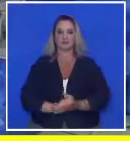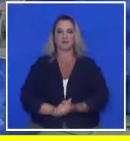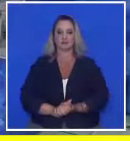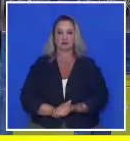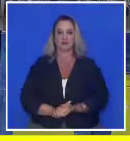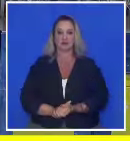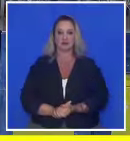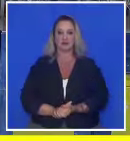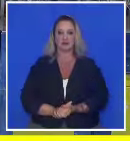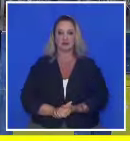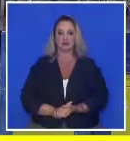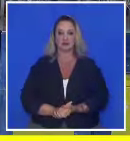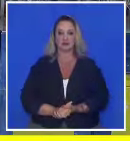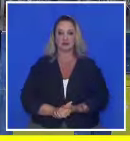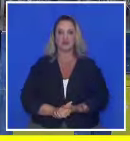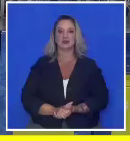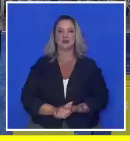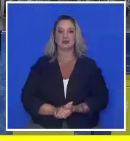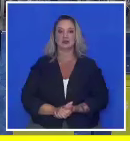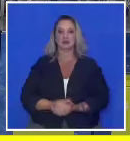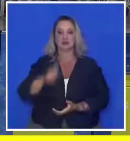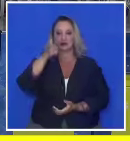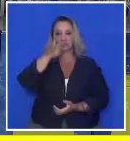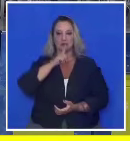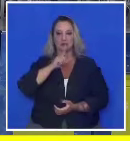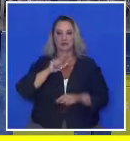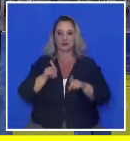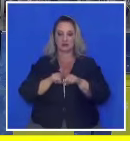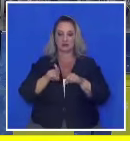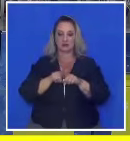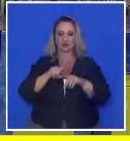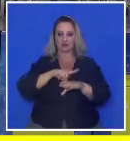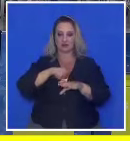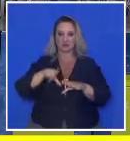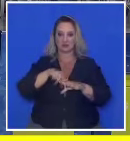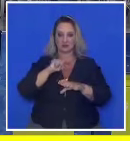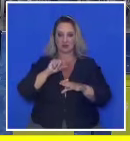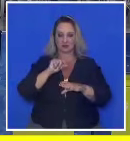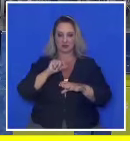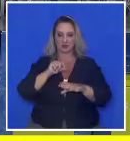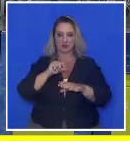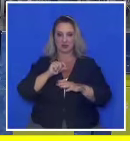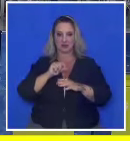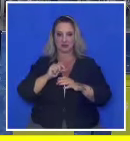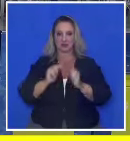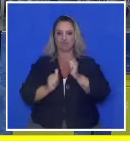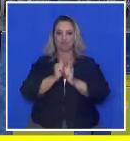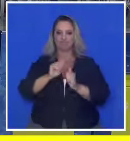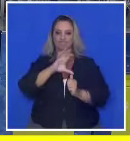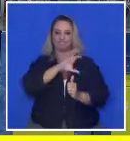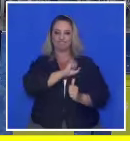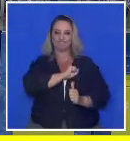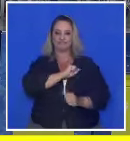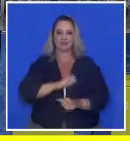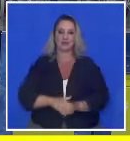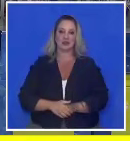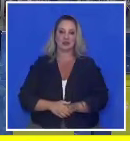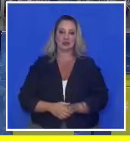com as bolas já sorteadas para que nós possamos, então, sortear o time do coração.